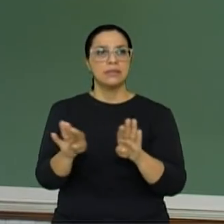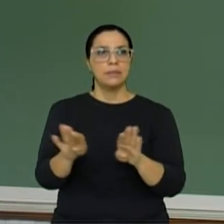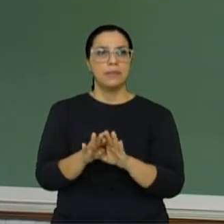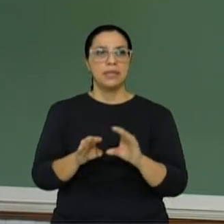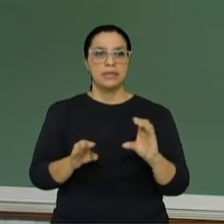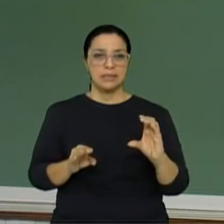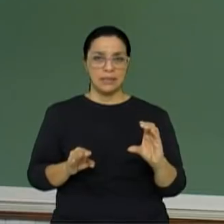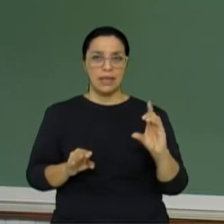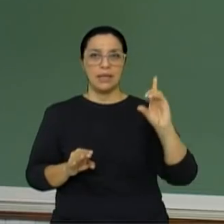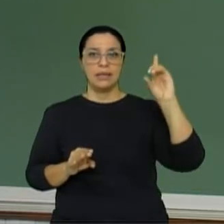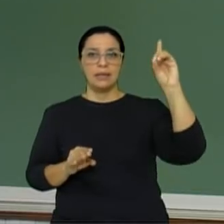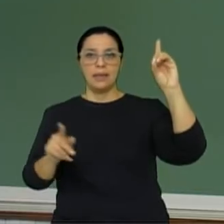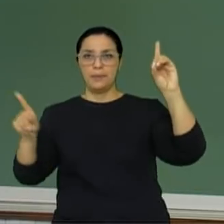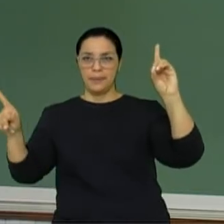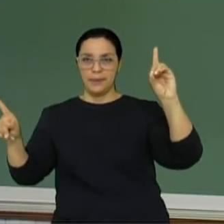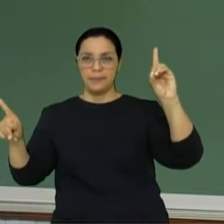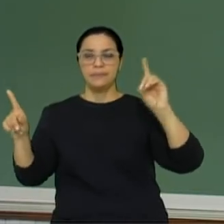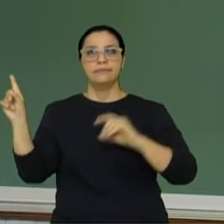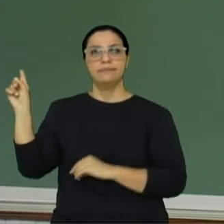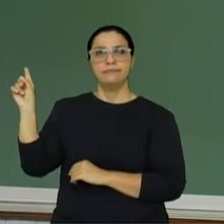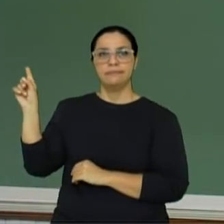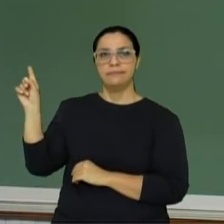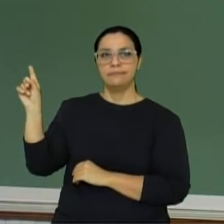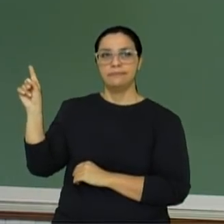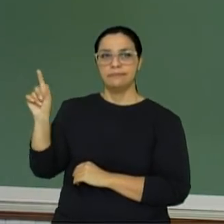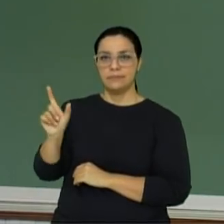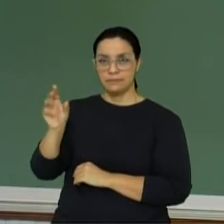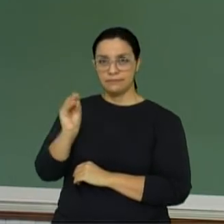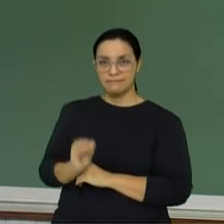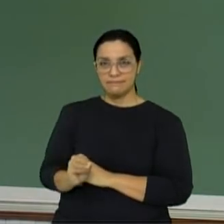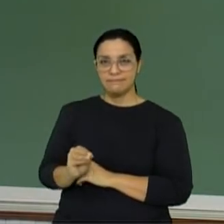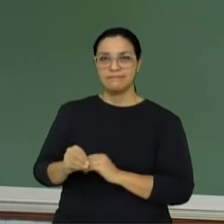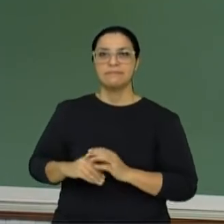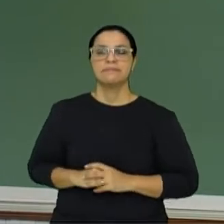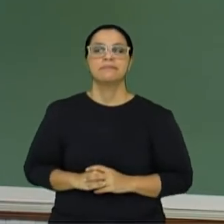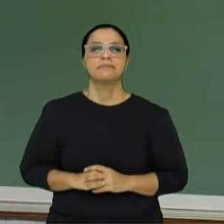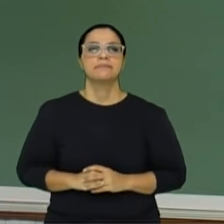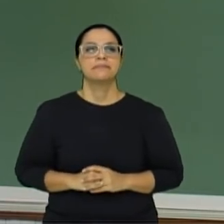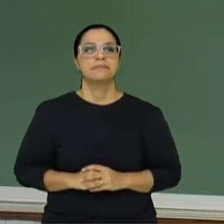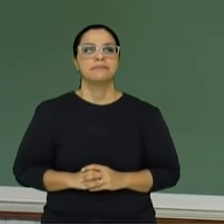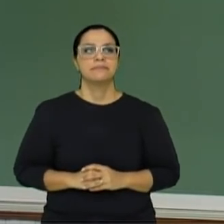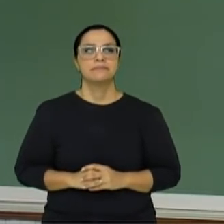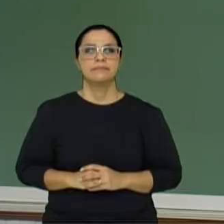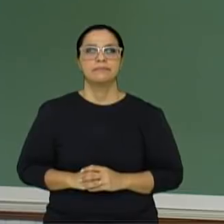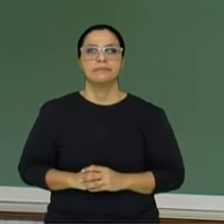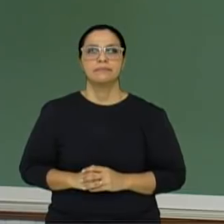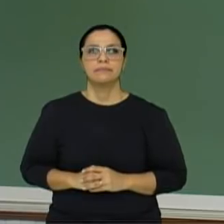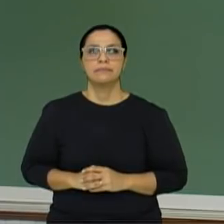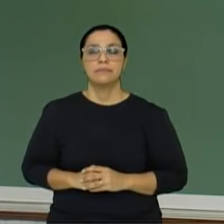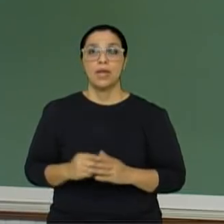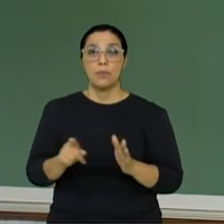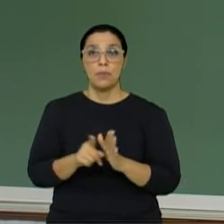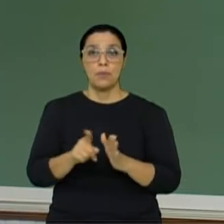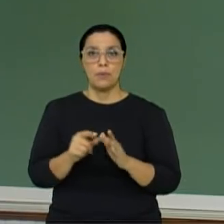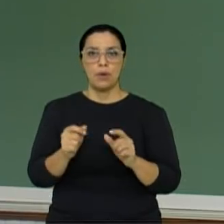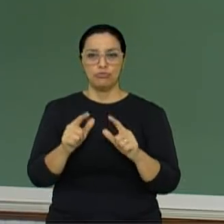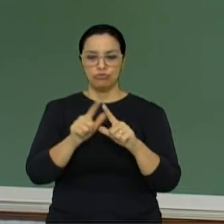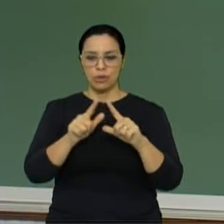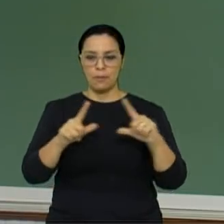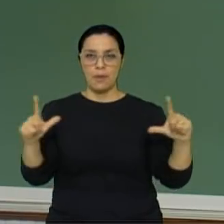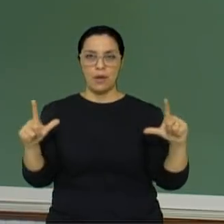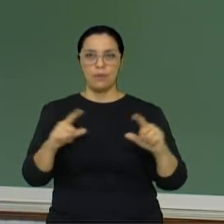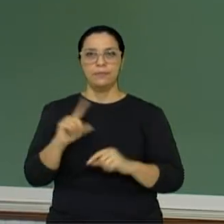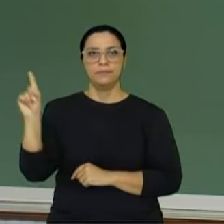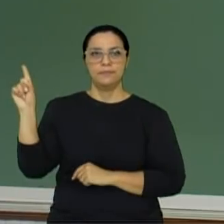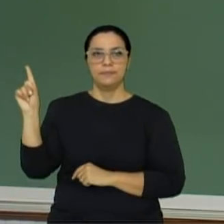triângulo CDP. Né? Esse triângulo CDP está aqui embaixo, né? É o maior deles,